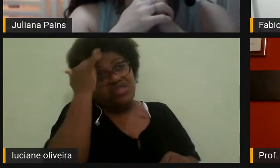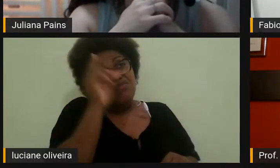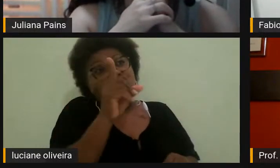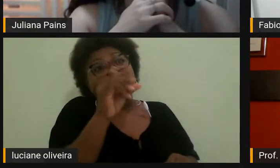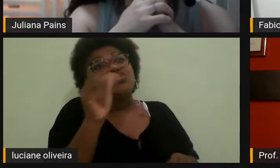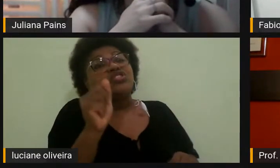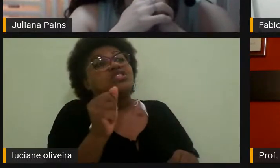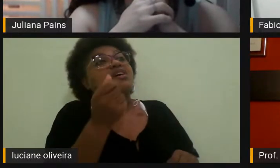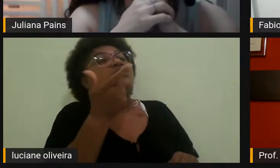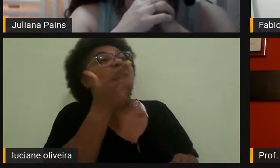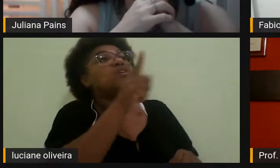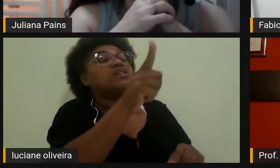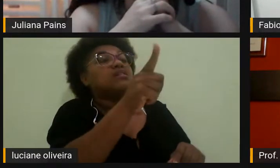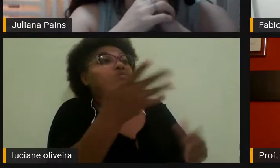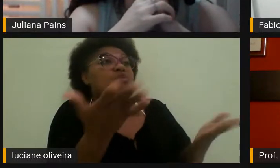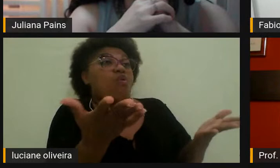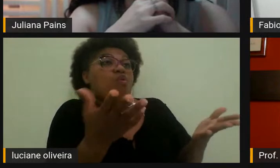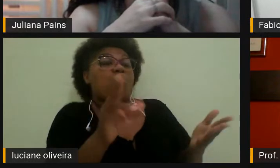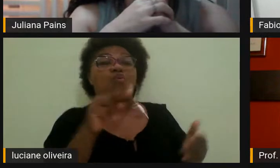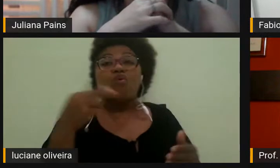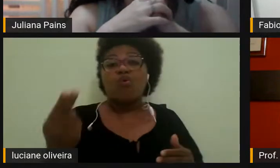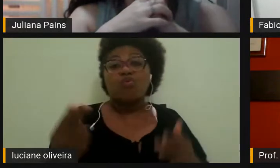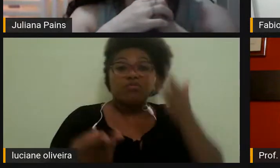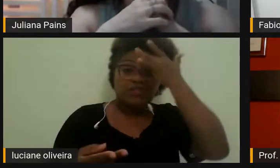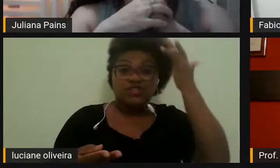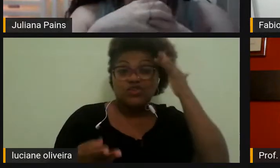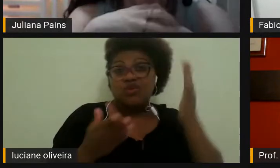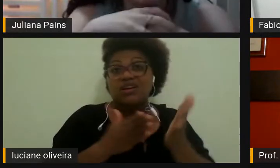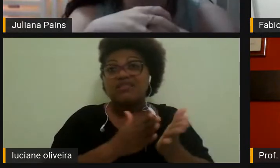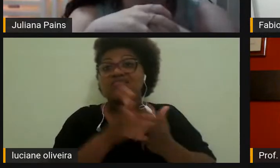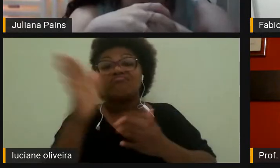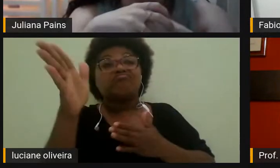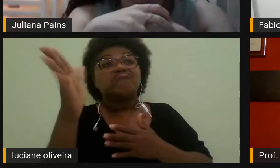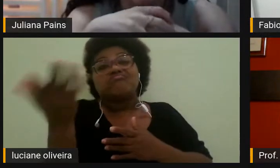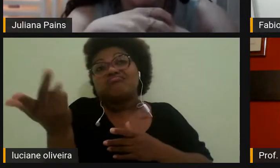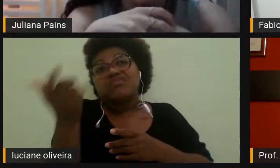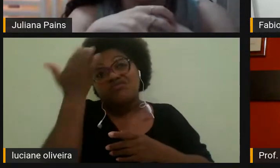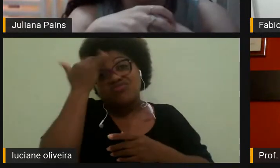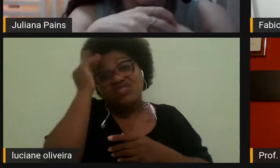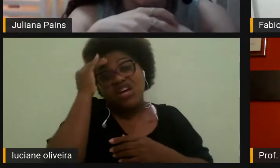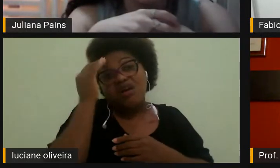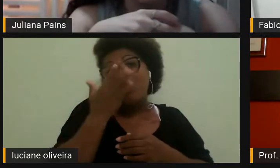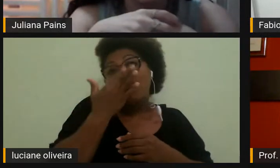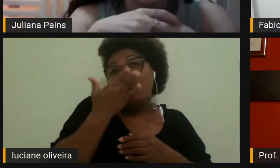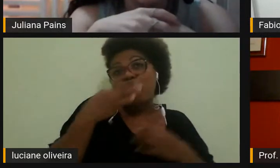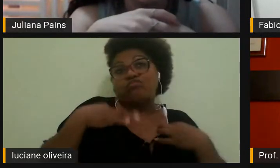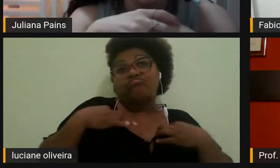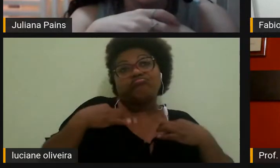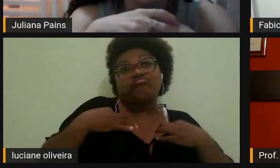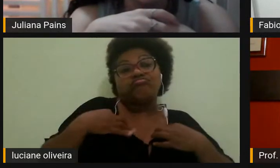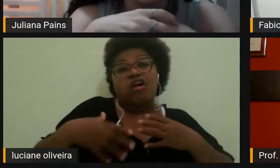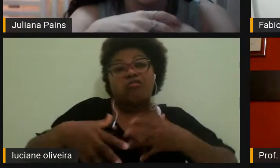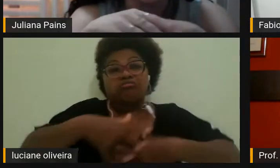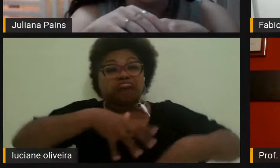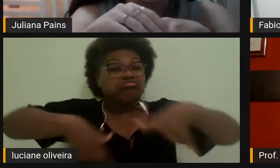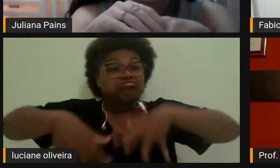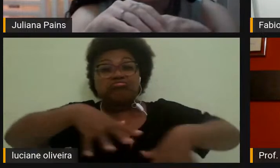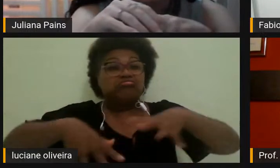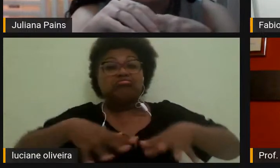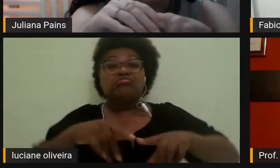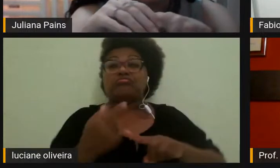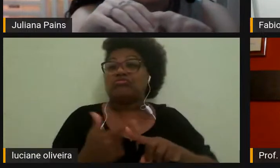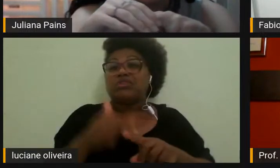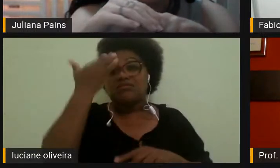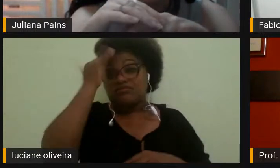sair e não sabe qual é a cor de uma camisa e outras às vezes é acabou embaralhando e não sabe qual é a cor outra porque